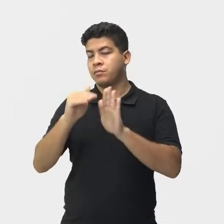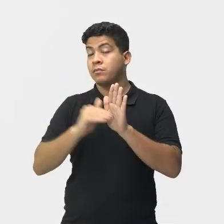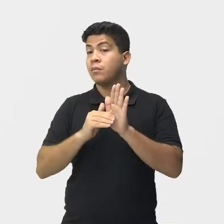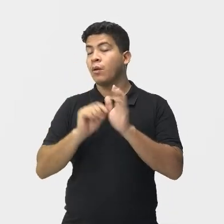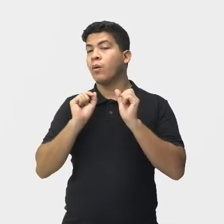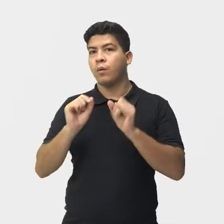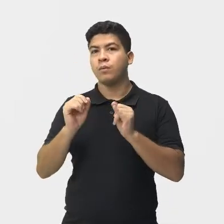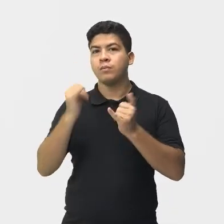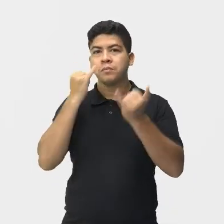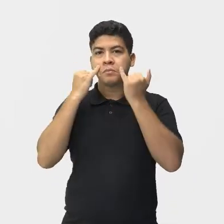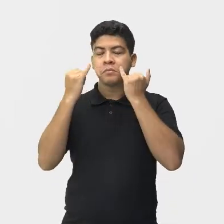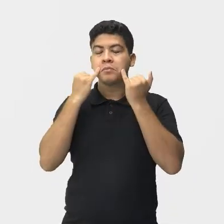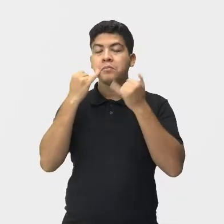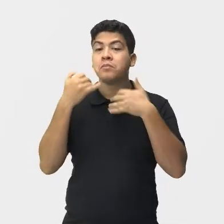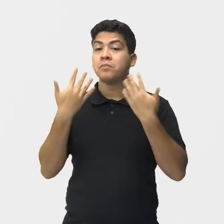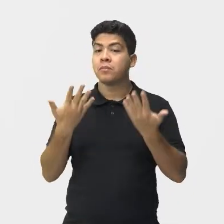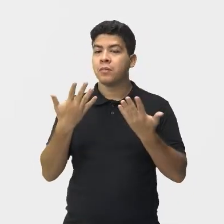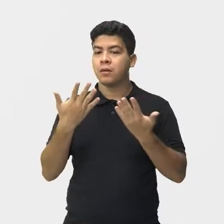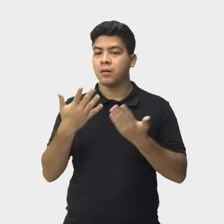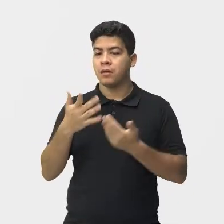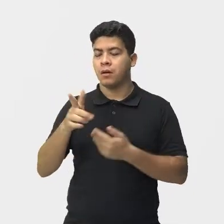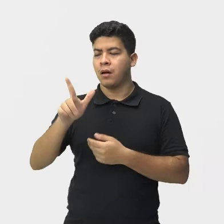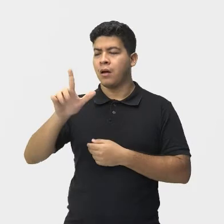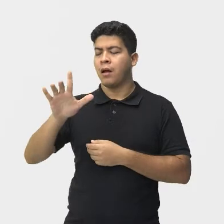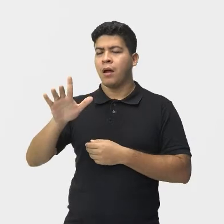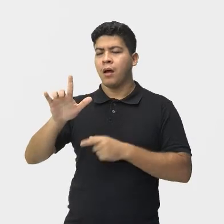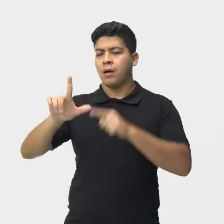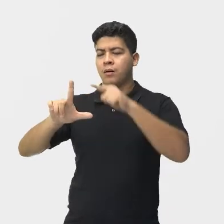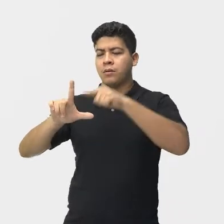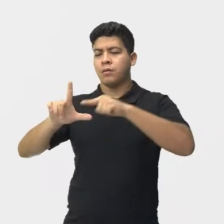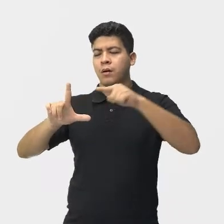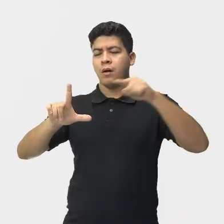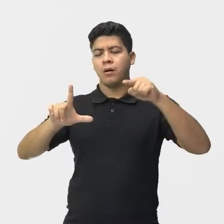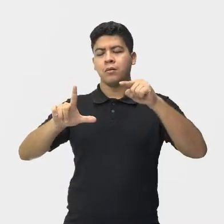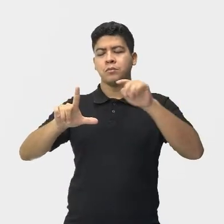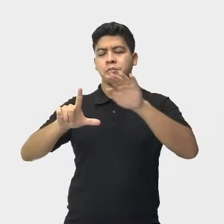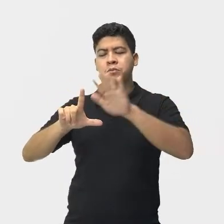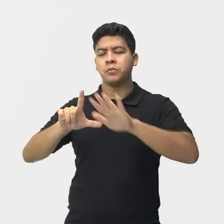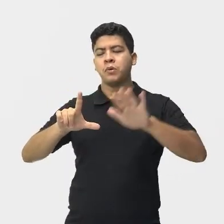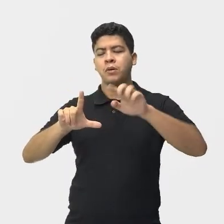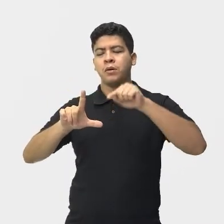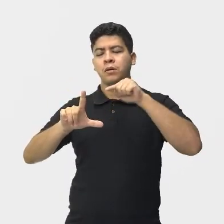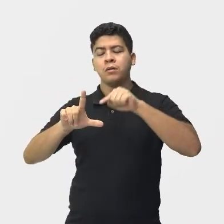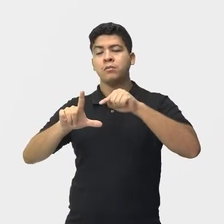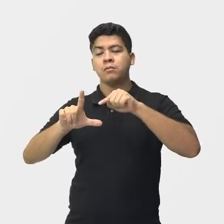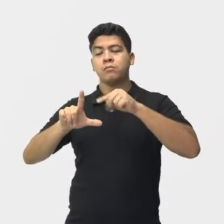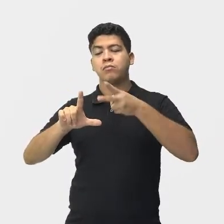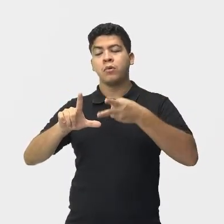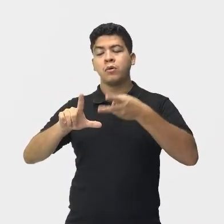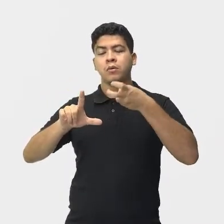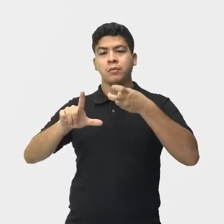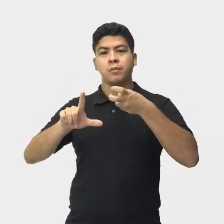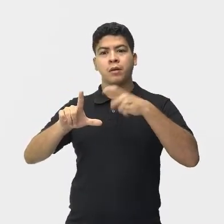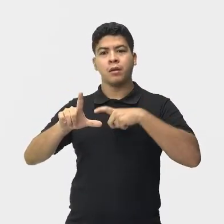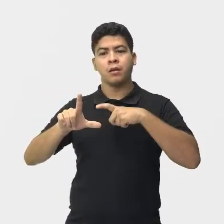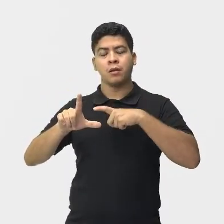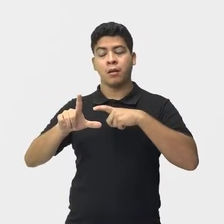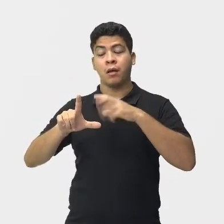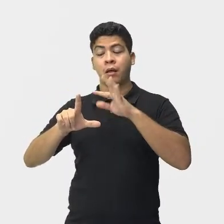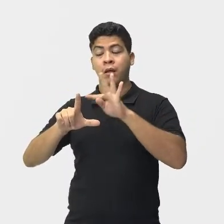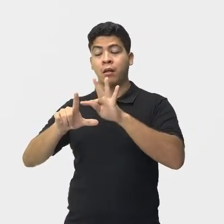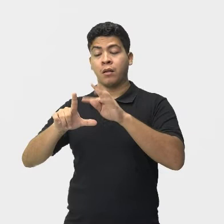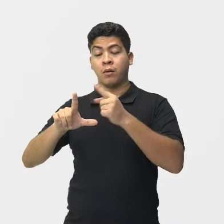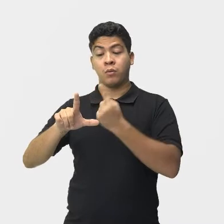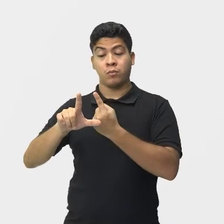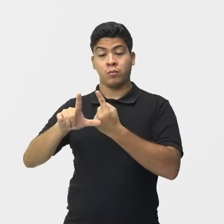diz que a área A da figura mede o espaço percorrido pelo móvel entre os instantes T1 e T2. A gente está falando